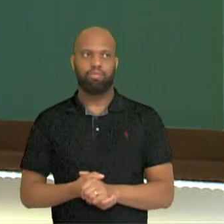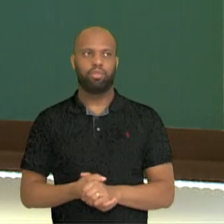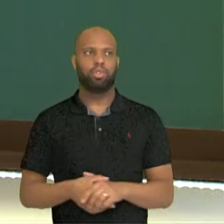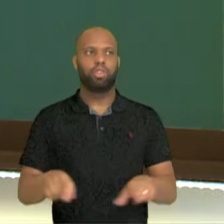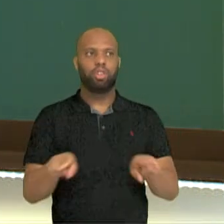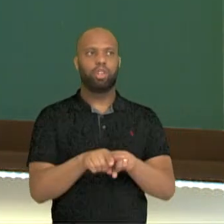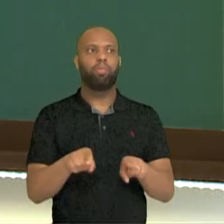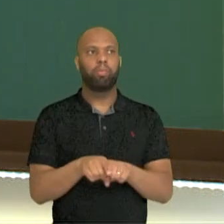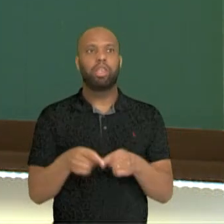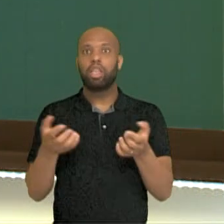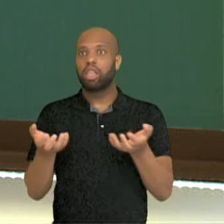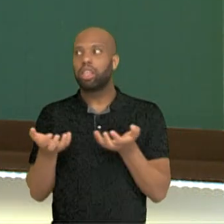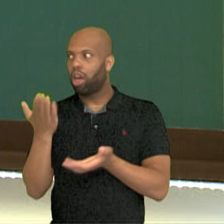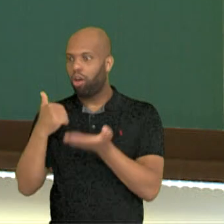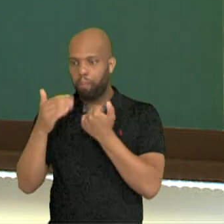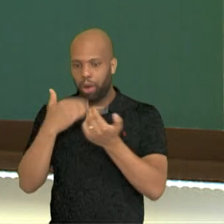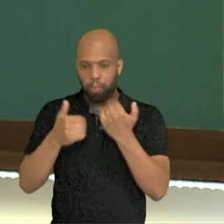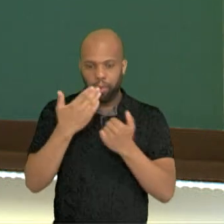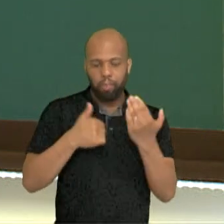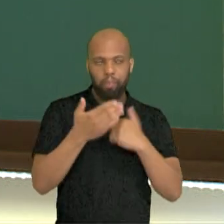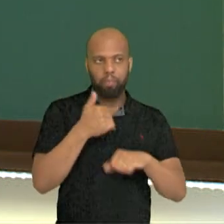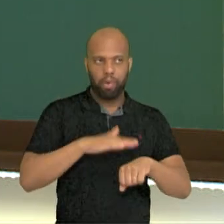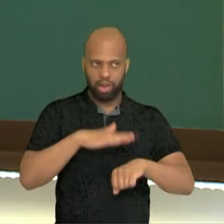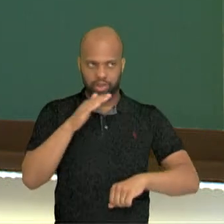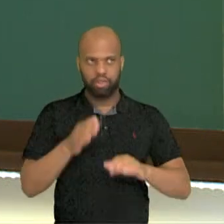aumento do apetite,